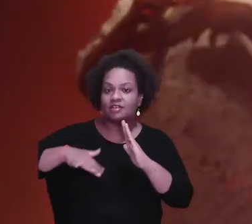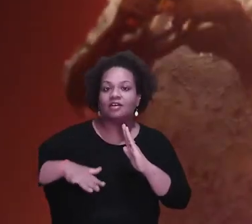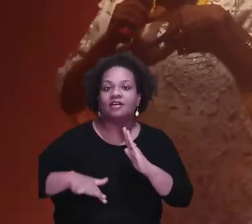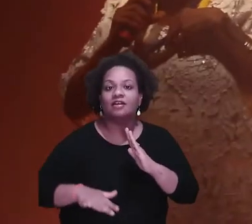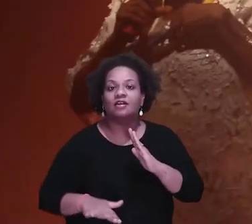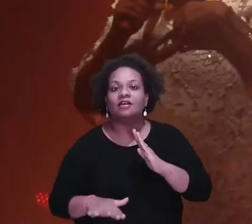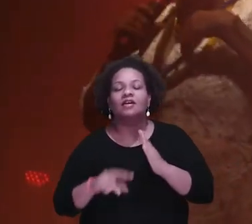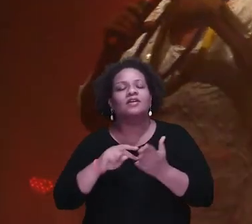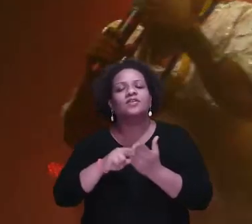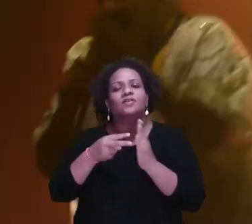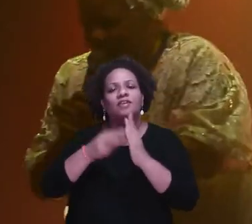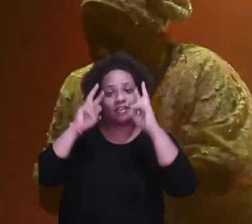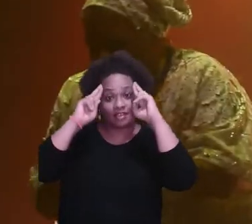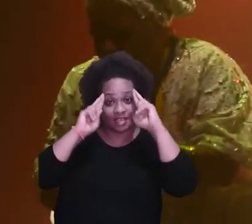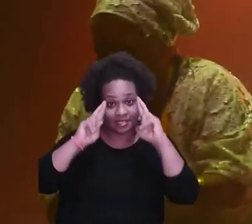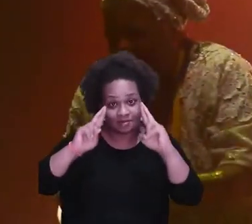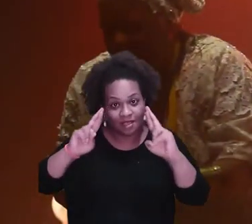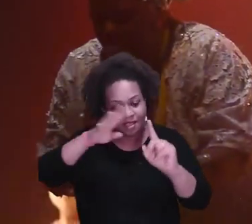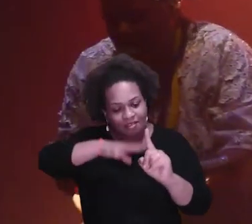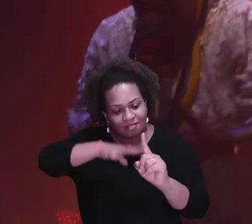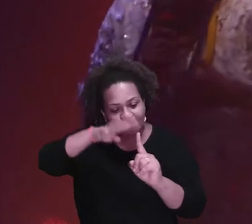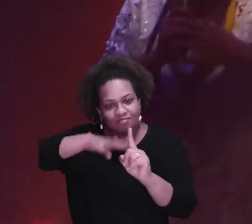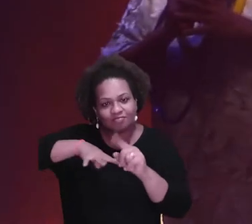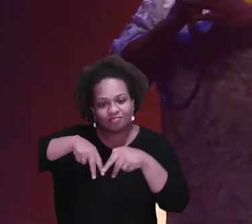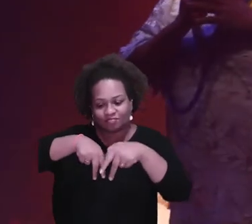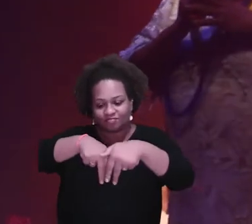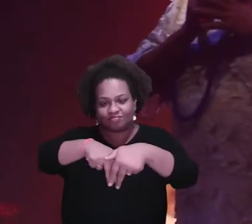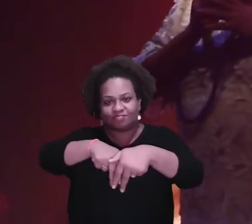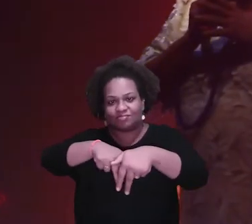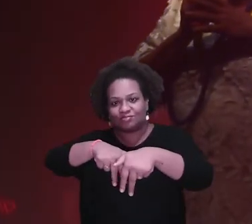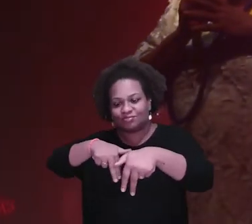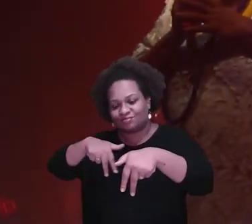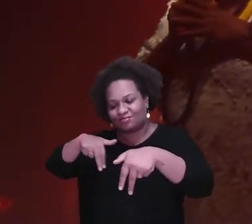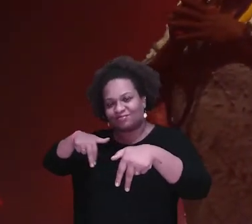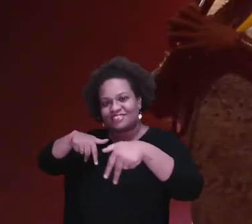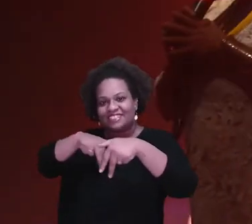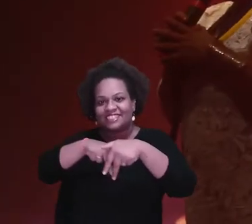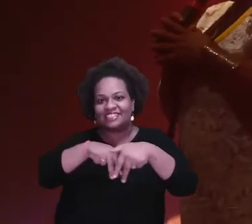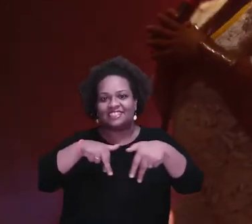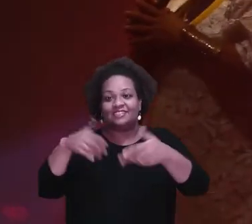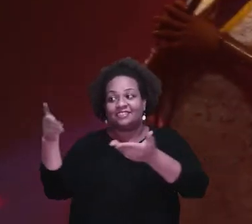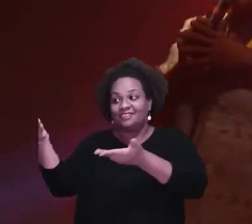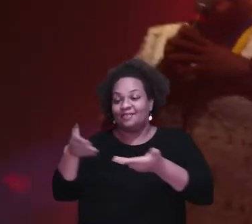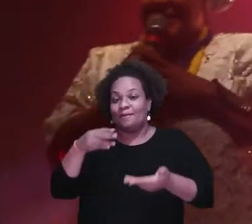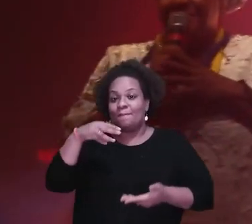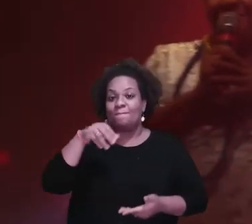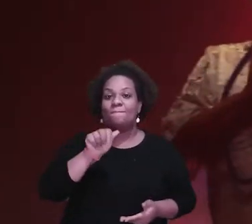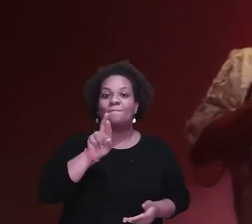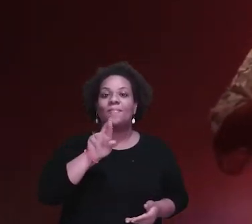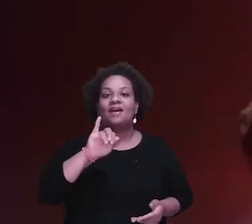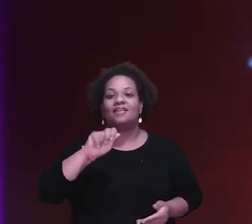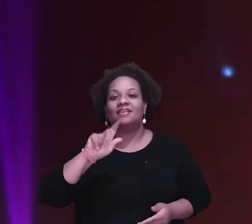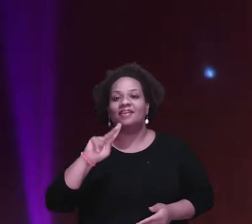é uma espécie de referência de respeito à sexualidade esse ano a gente chamou Maria